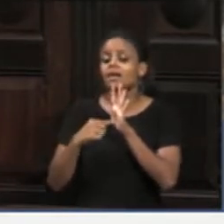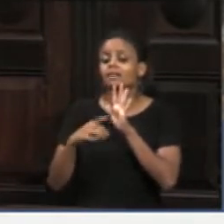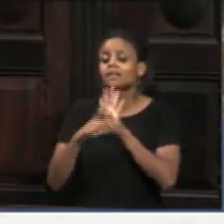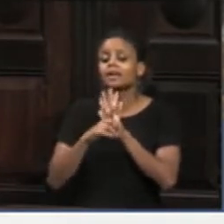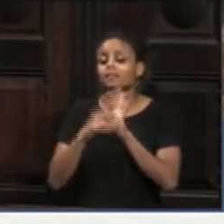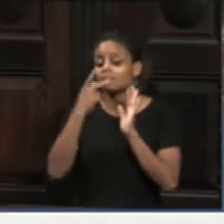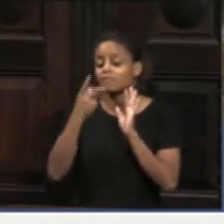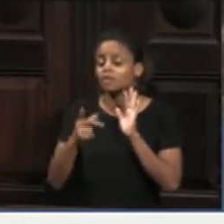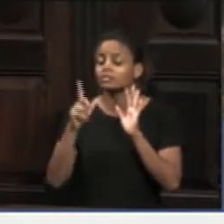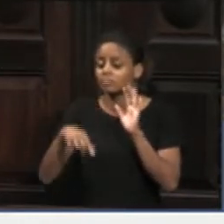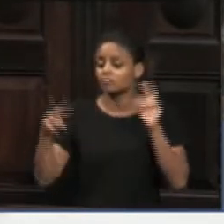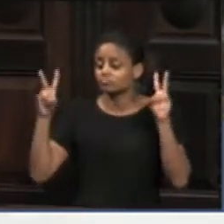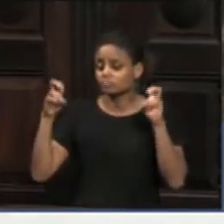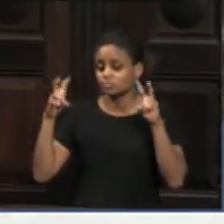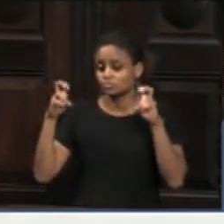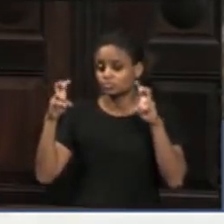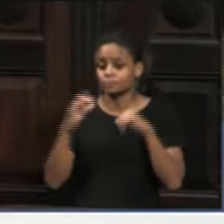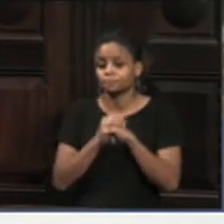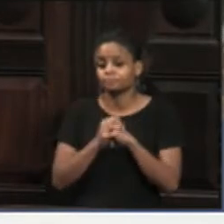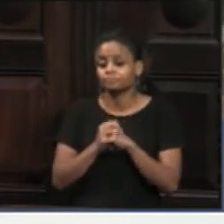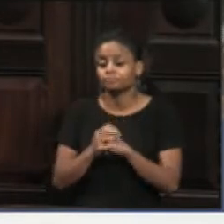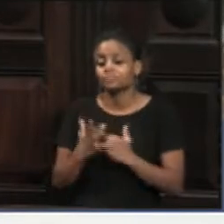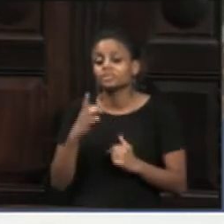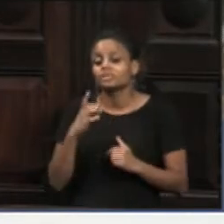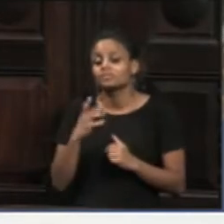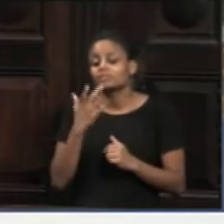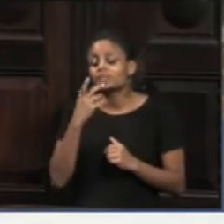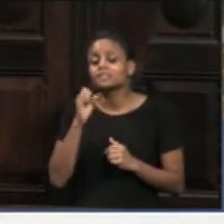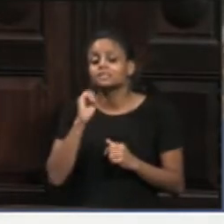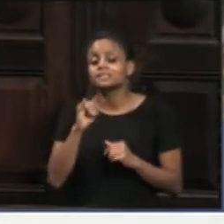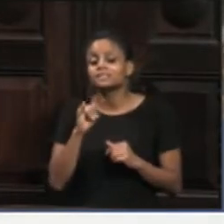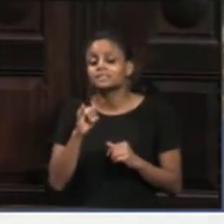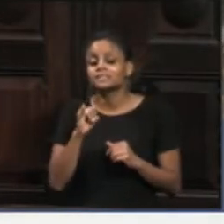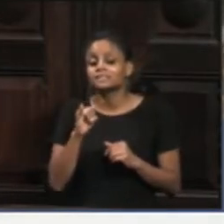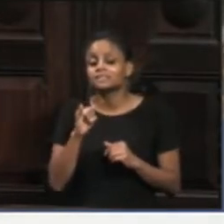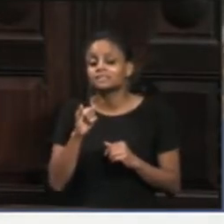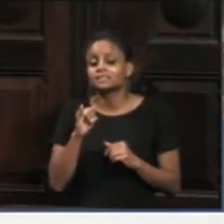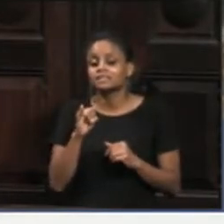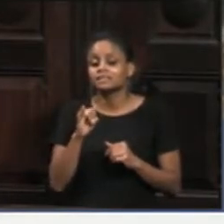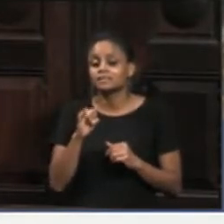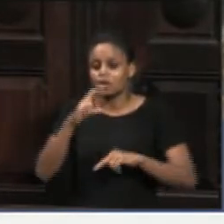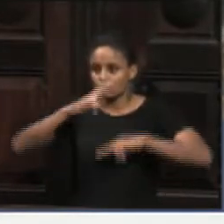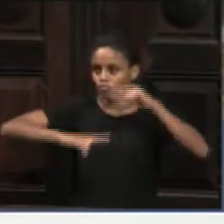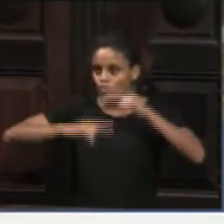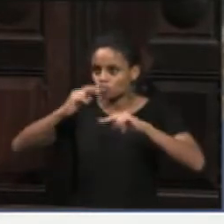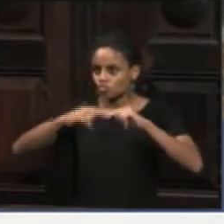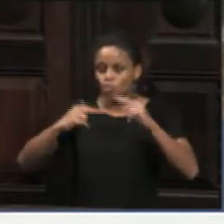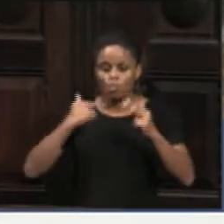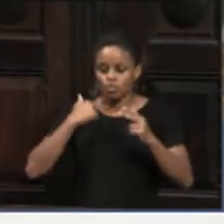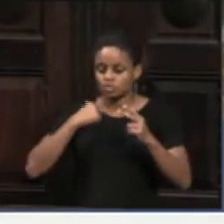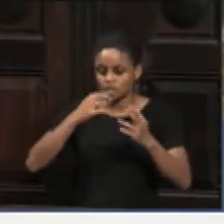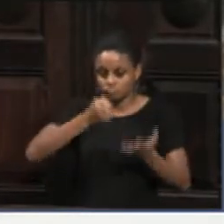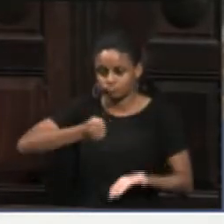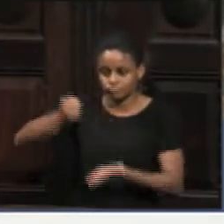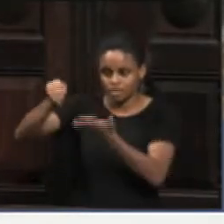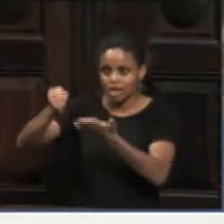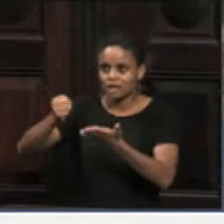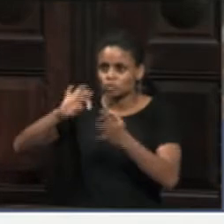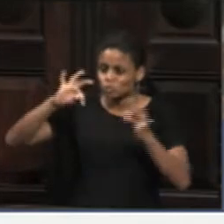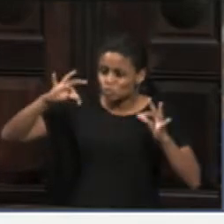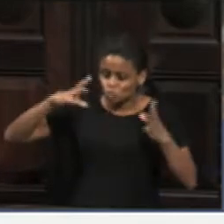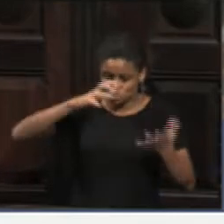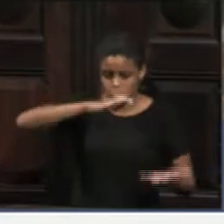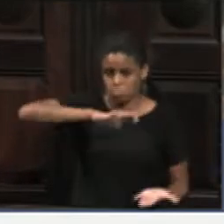essa matéria. No caso de mercadoria cuja unidade não possa ser transportada de uma só